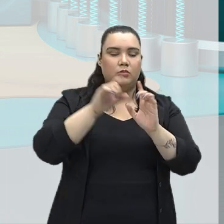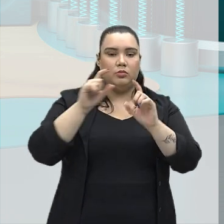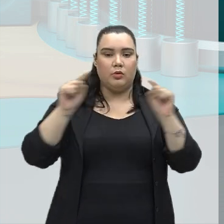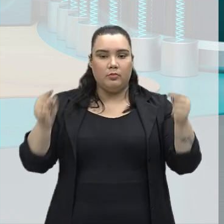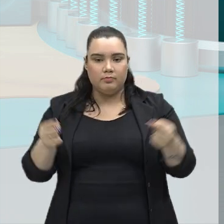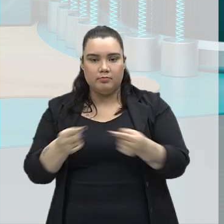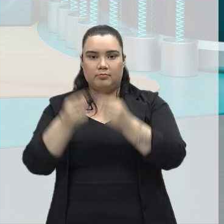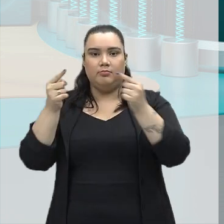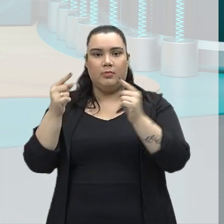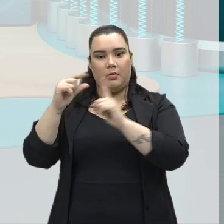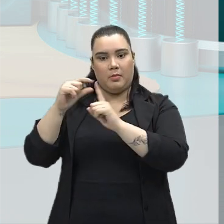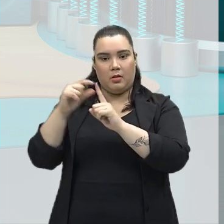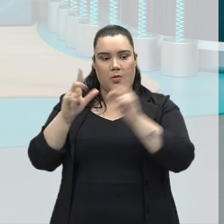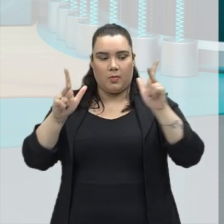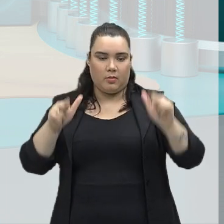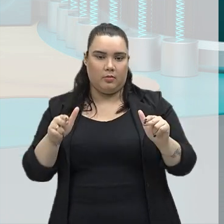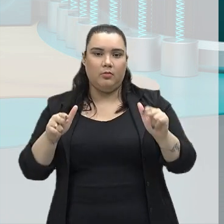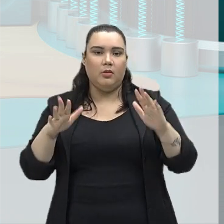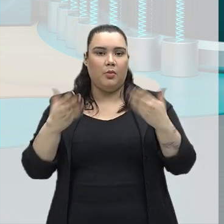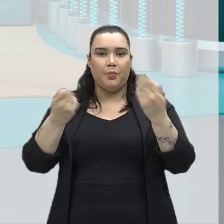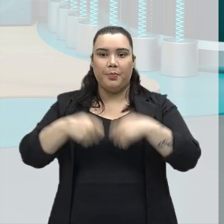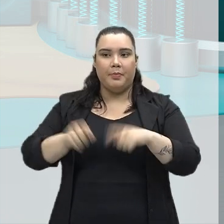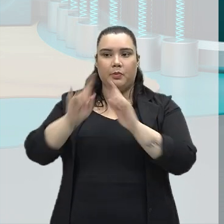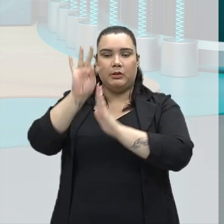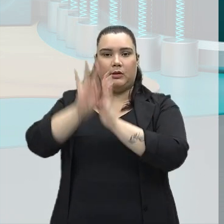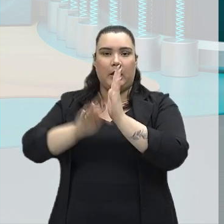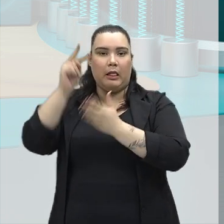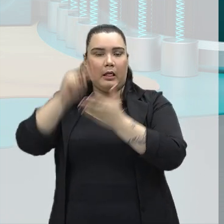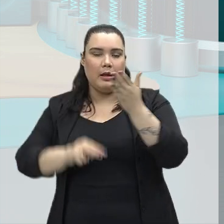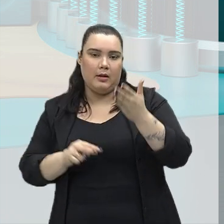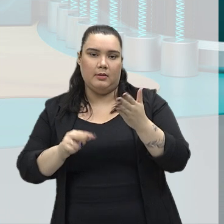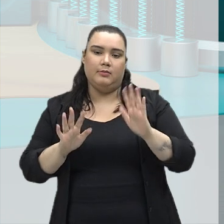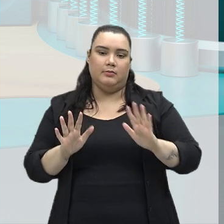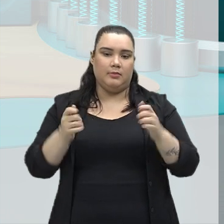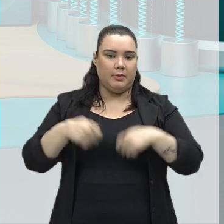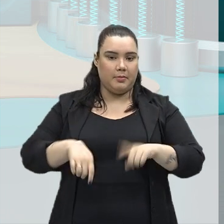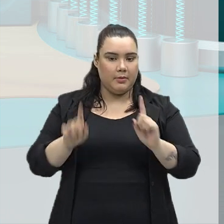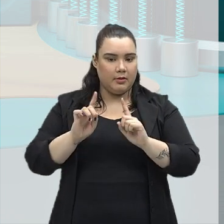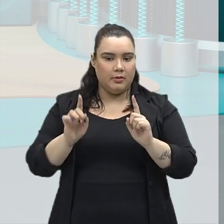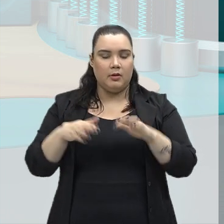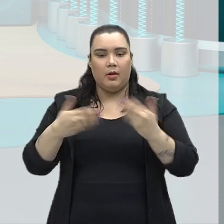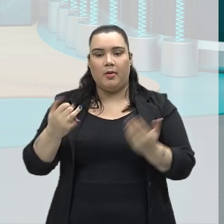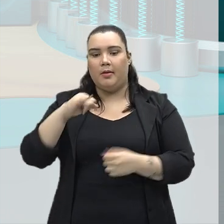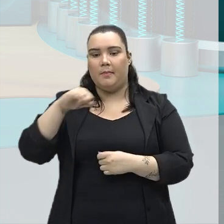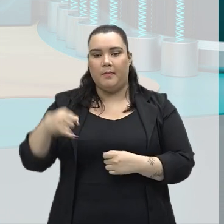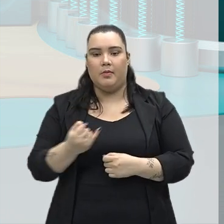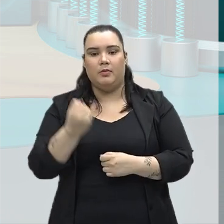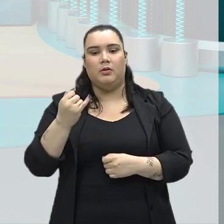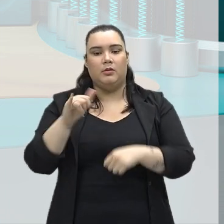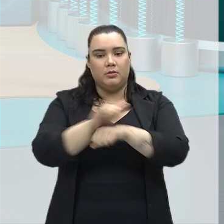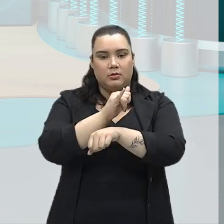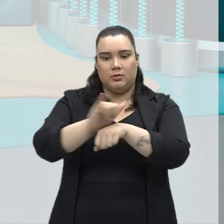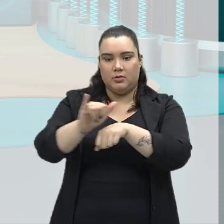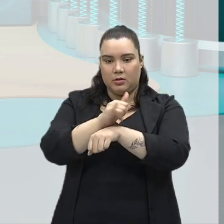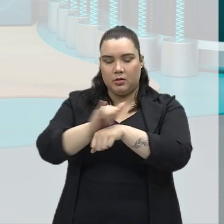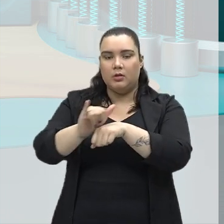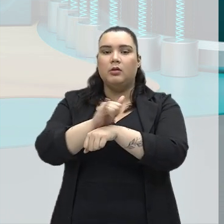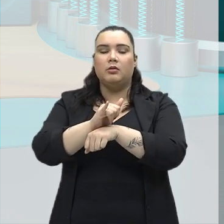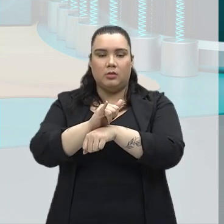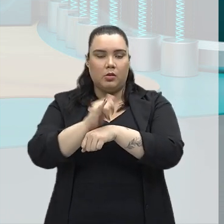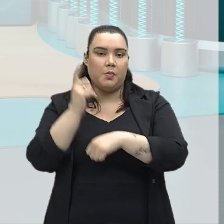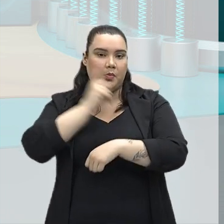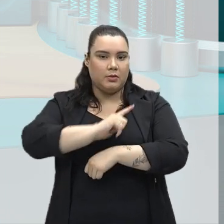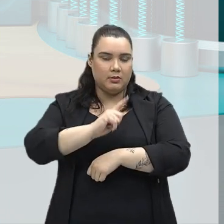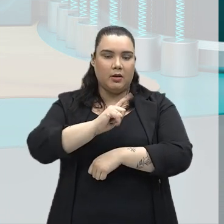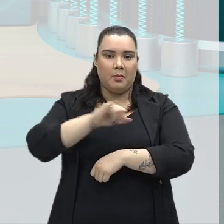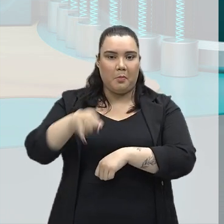busca daquela palavra. Você não vai ler, como eu disse para vocês, não dá tempo de ler, gente, é sério. Então, vamos aproveitar aqui as estratégias para a gente ganhar tempo,